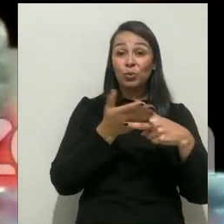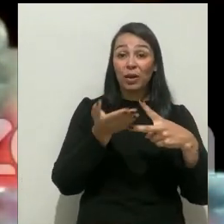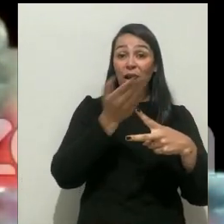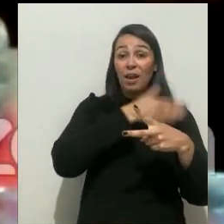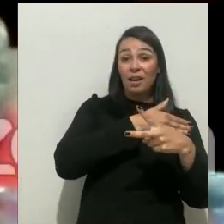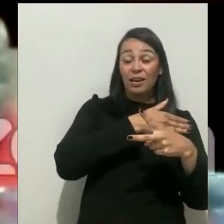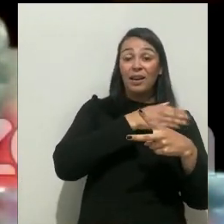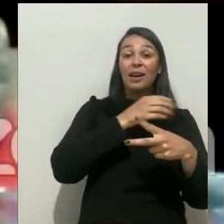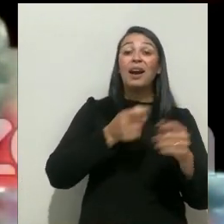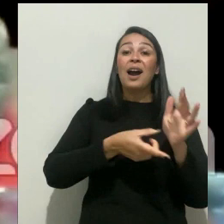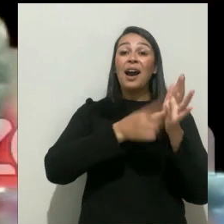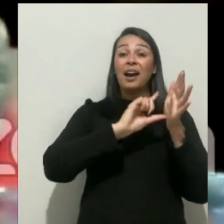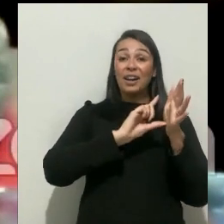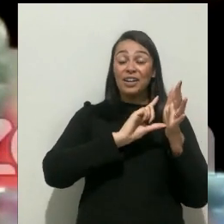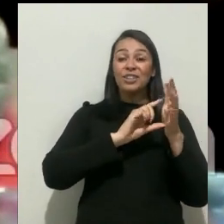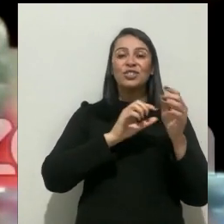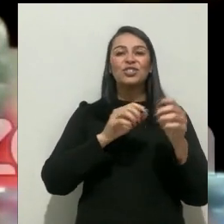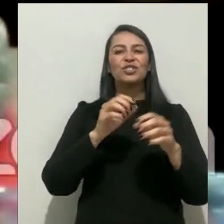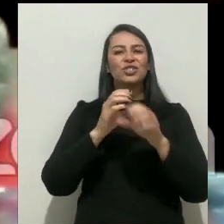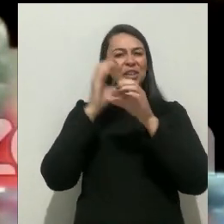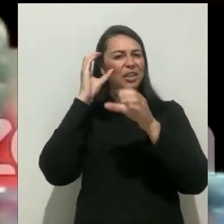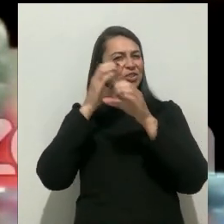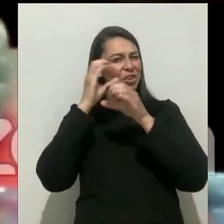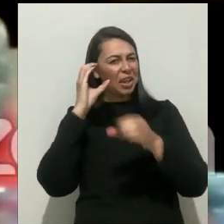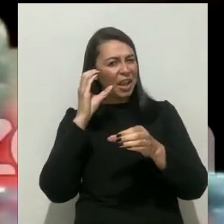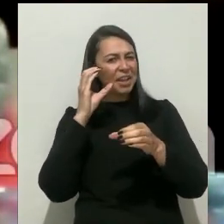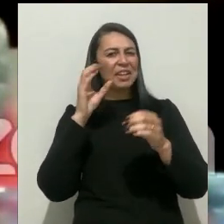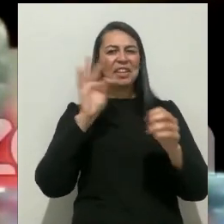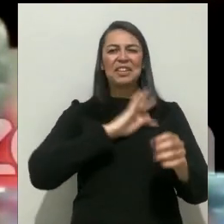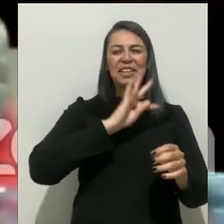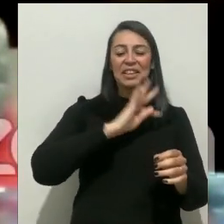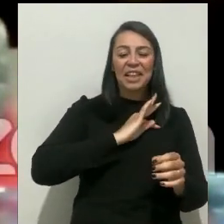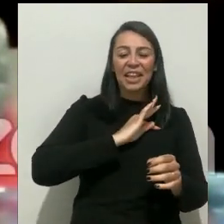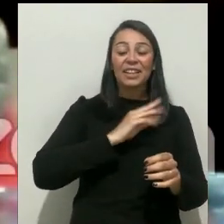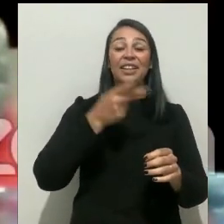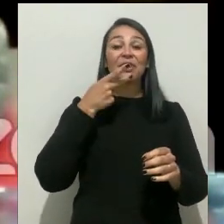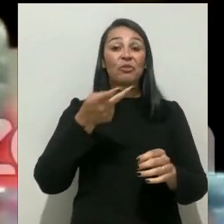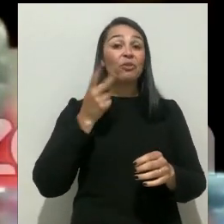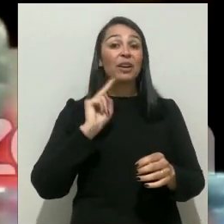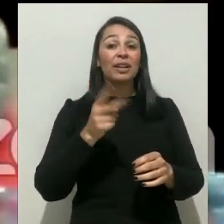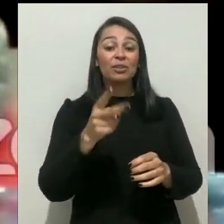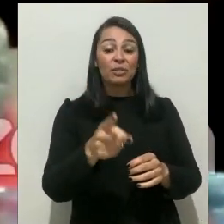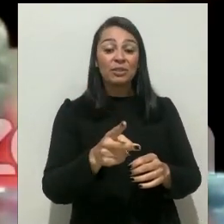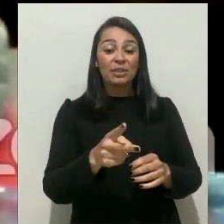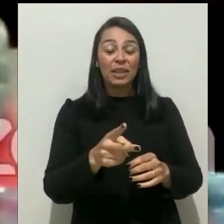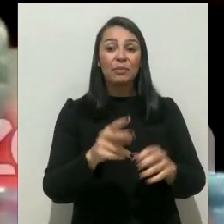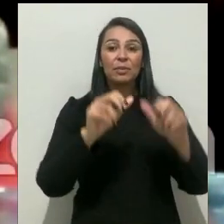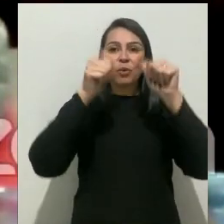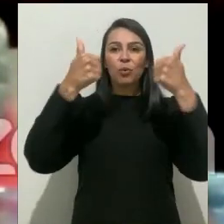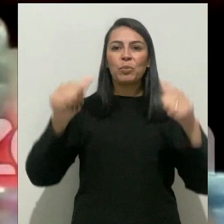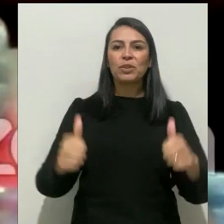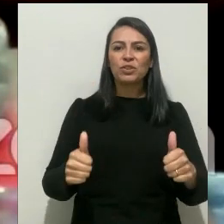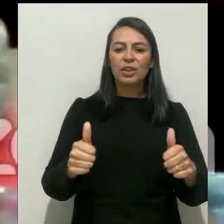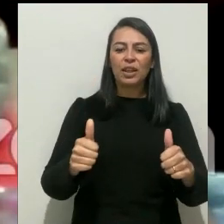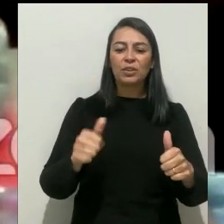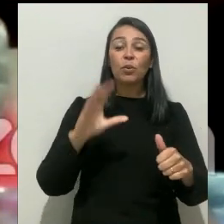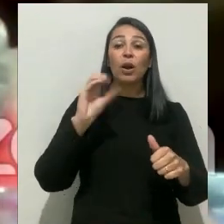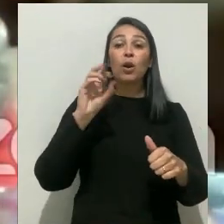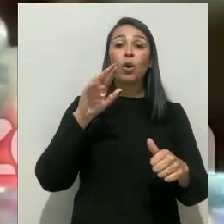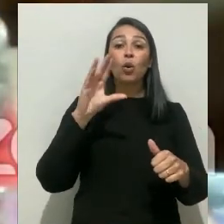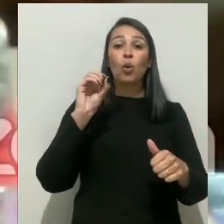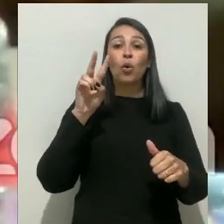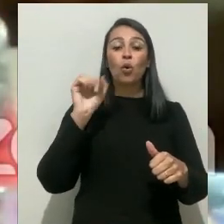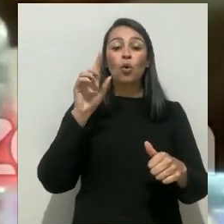da parte técnica, arquitetônica, de engenharia, de uma que eu considero, na verdade, sempre falo isso, não uma estátua, né? Corcovado